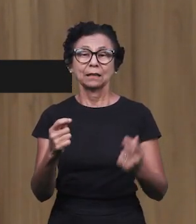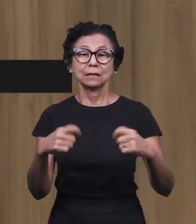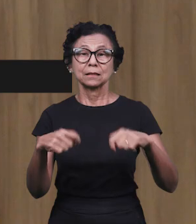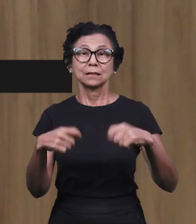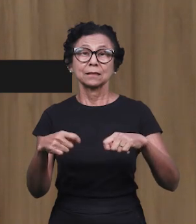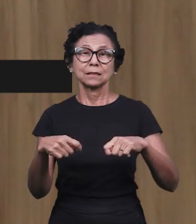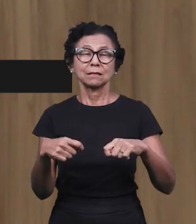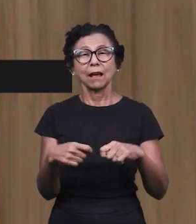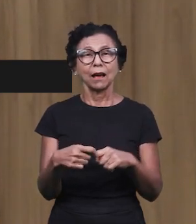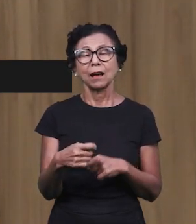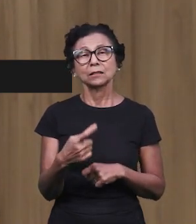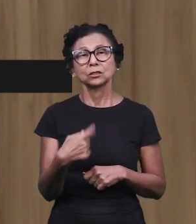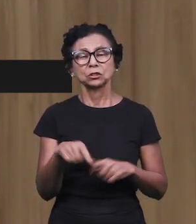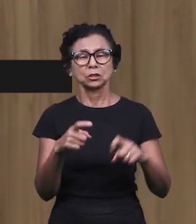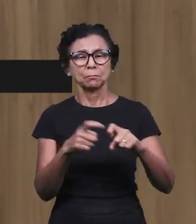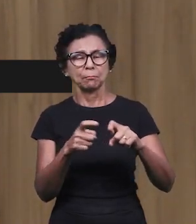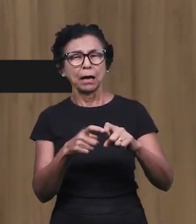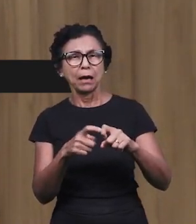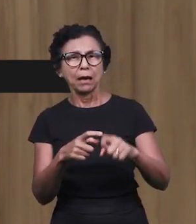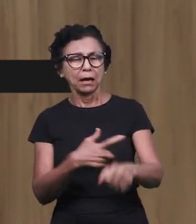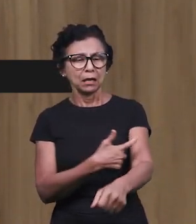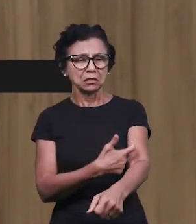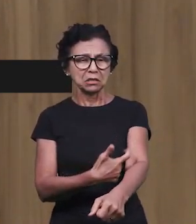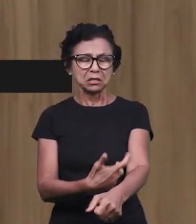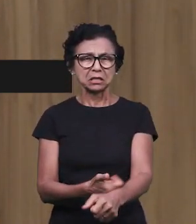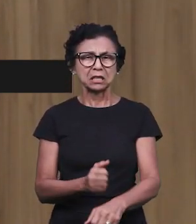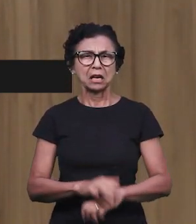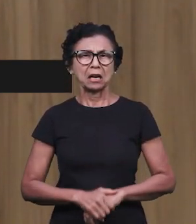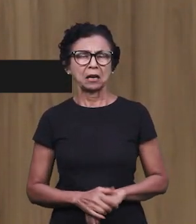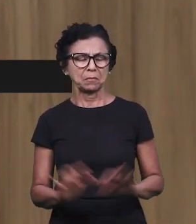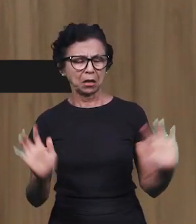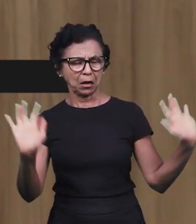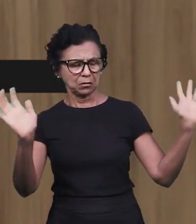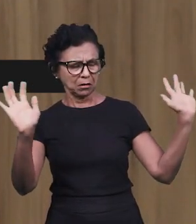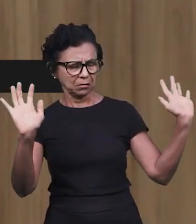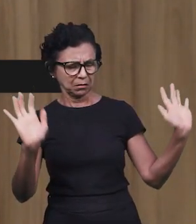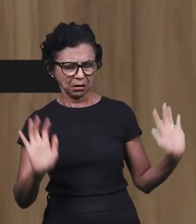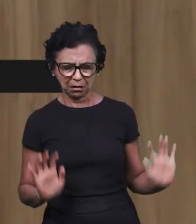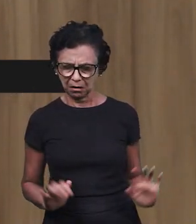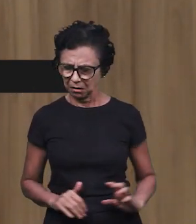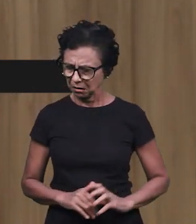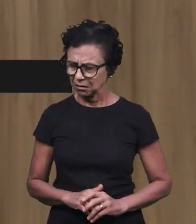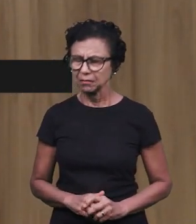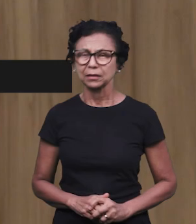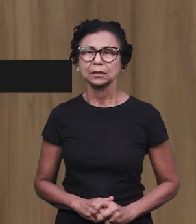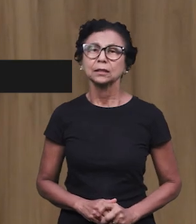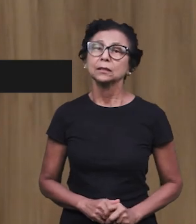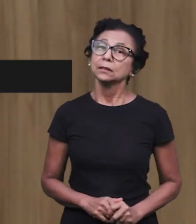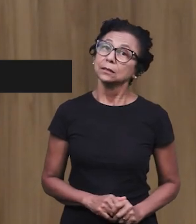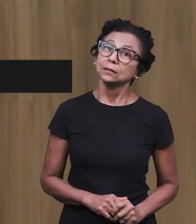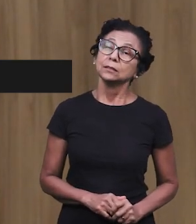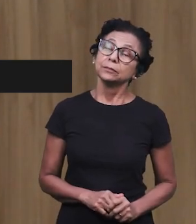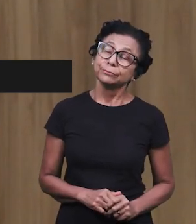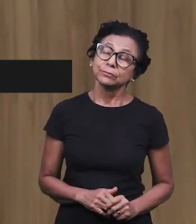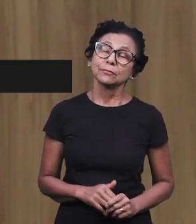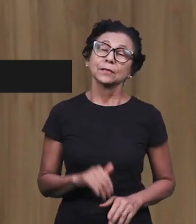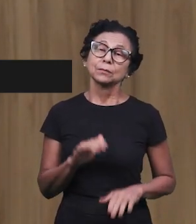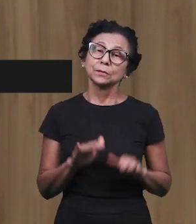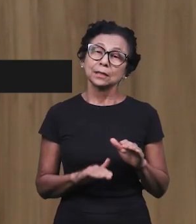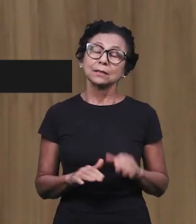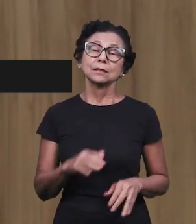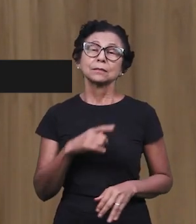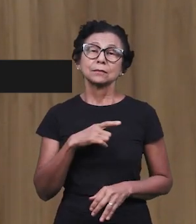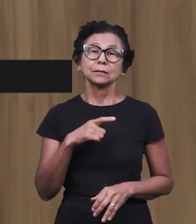necessidade de fazer alguns exames, né? Tem um preconceito e às vezes você vê muitos homens passando por situações difíceis por não